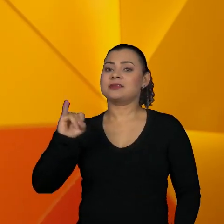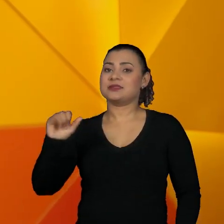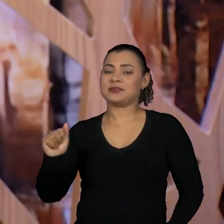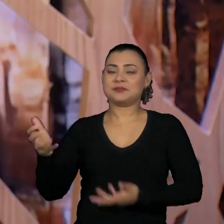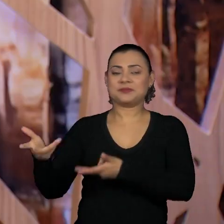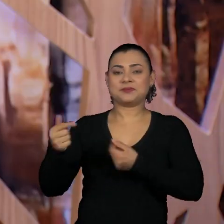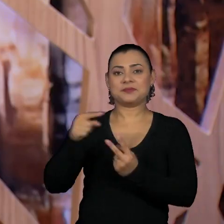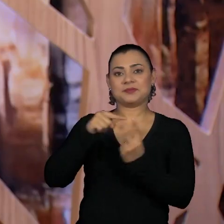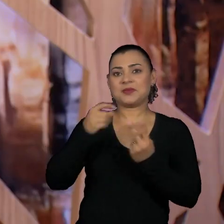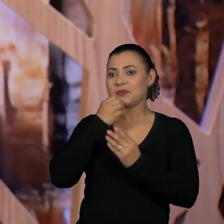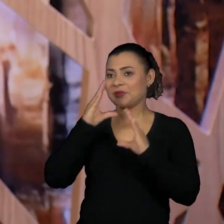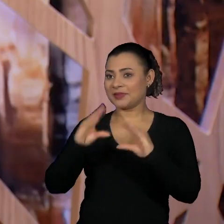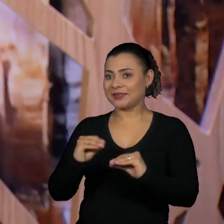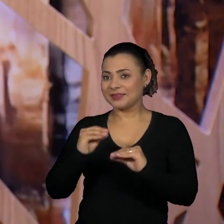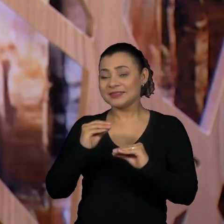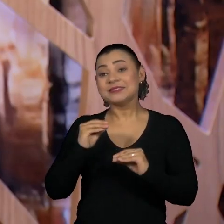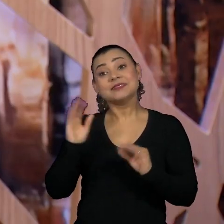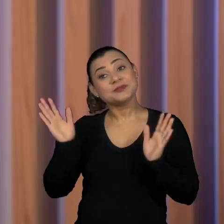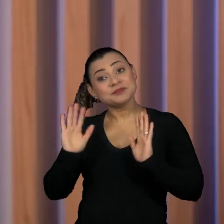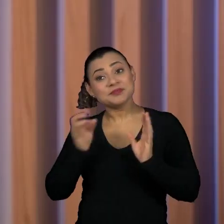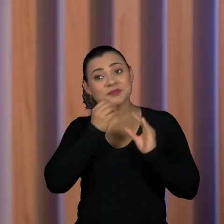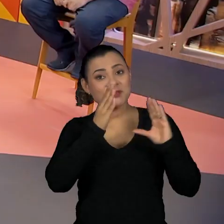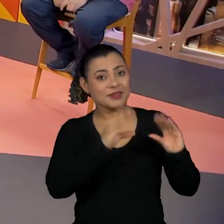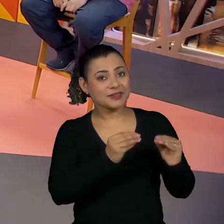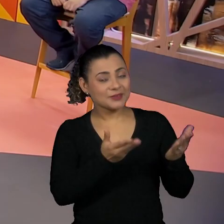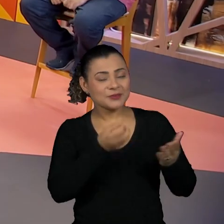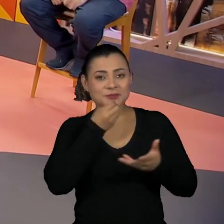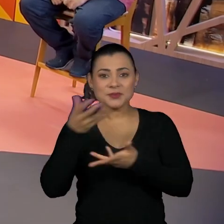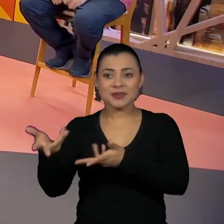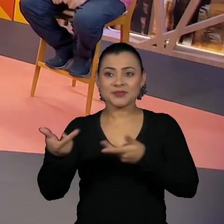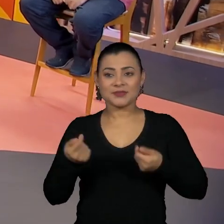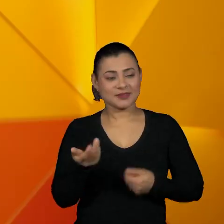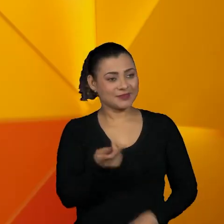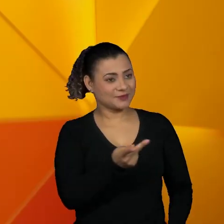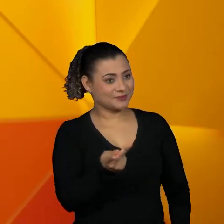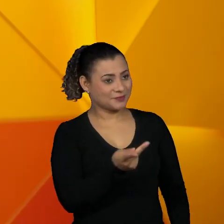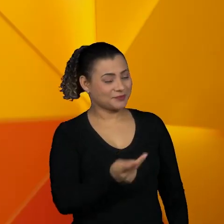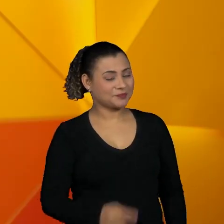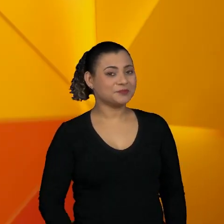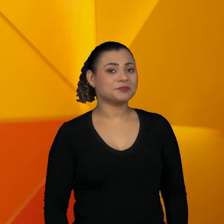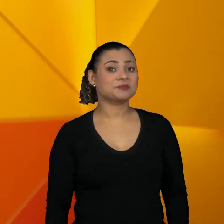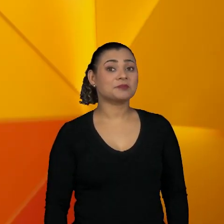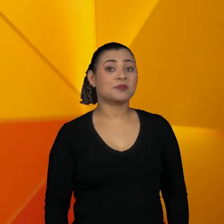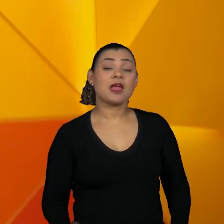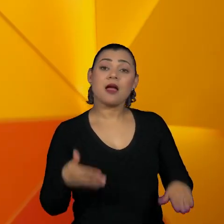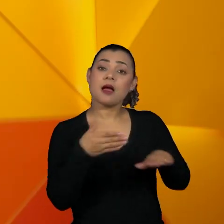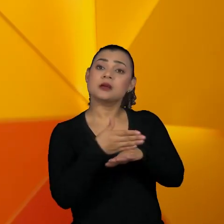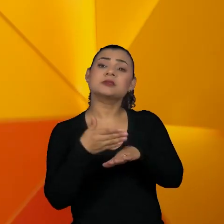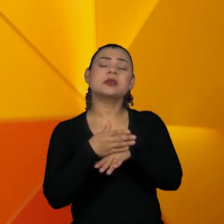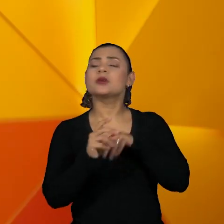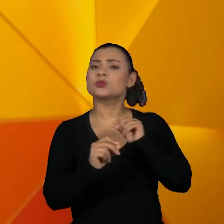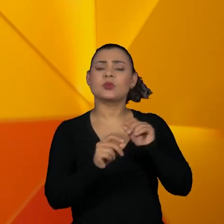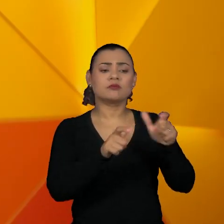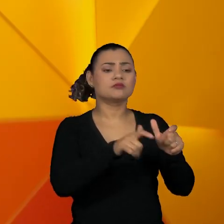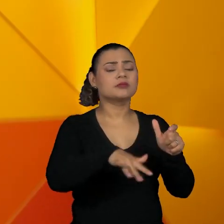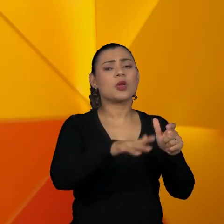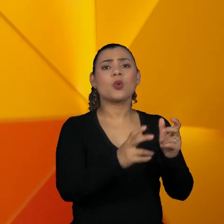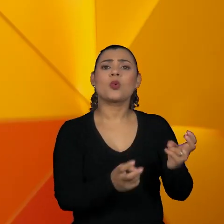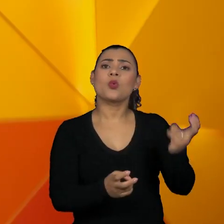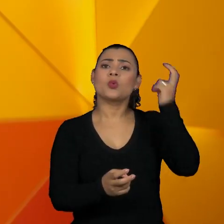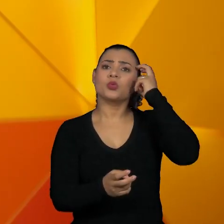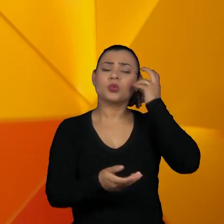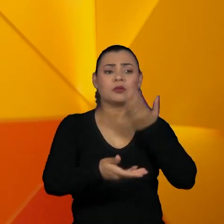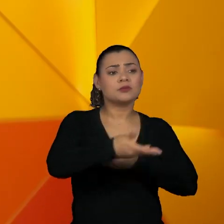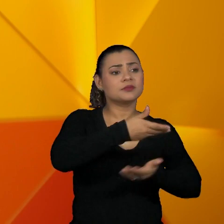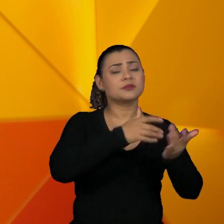boa noite. Olá, boa noite, Cássia. Boa noite, sejam Cris. bem-vindos. O acesso a equipamentos culturais nem sempre é viável